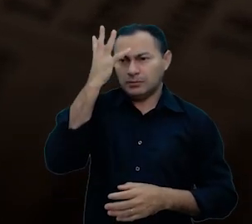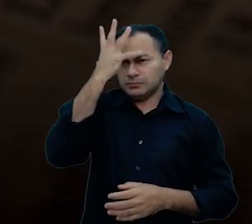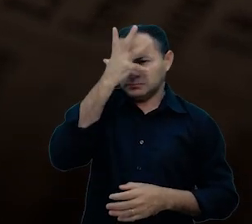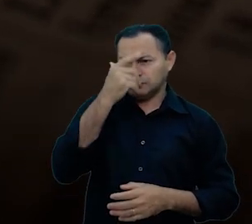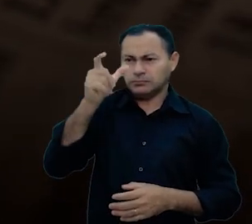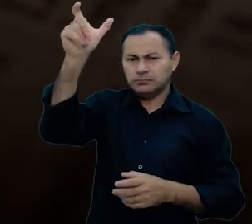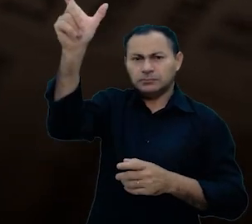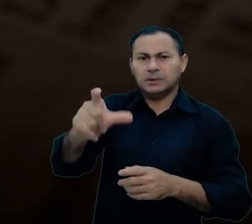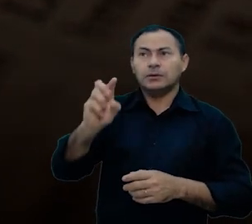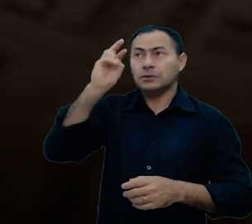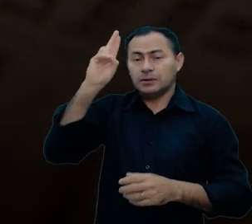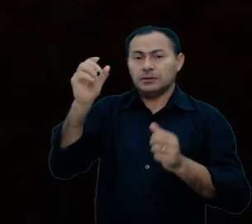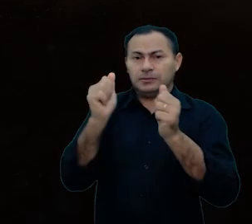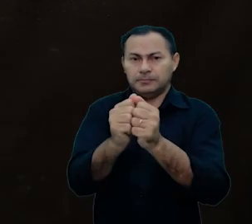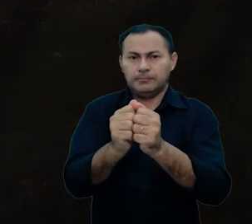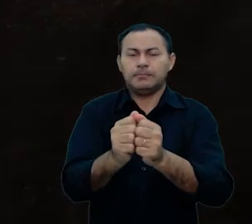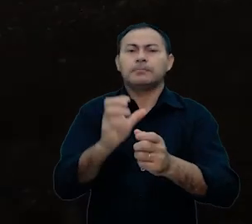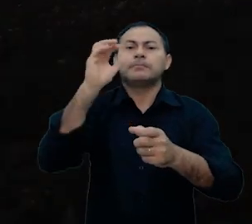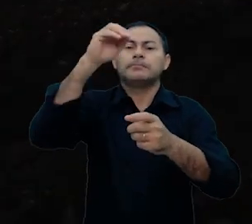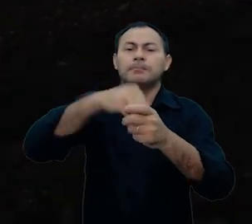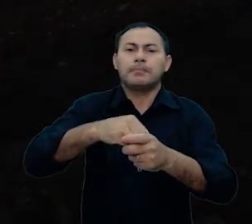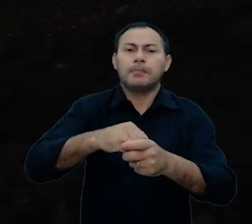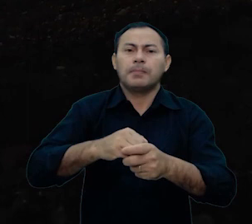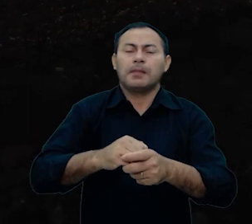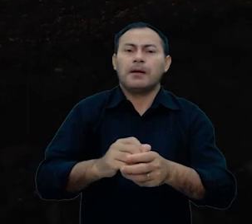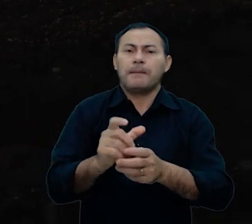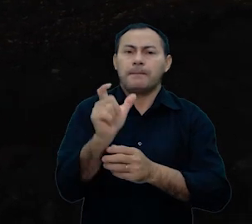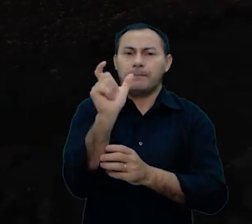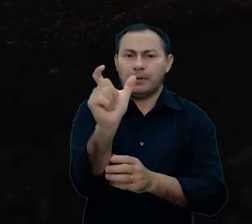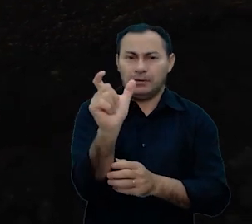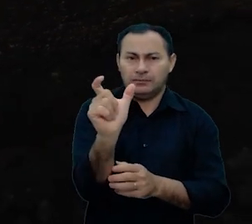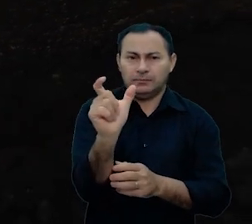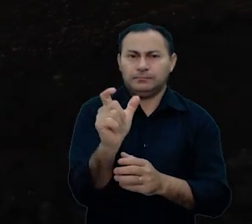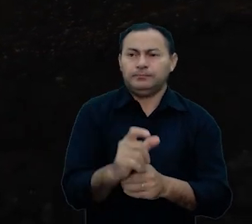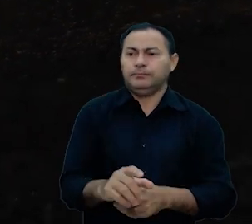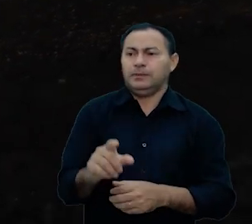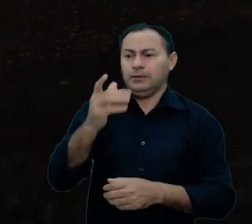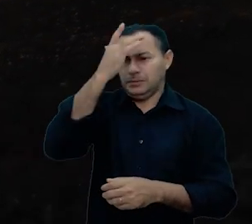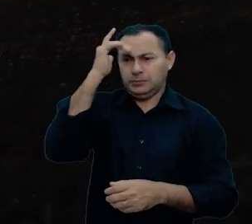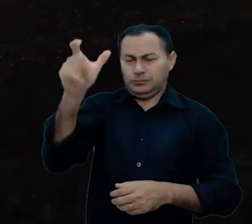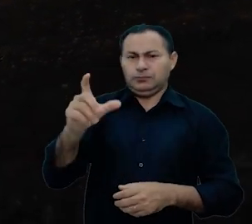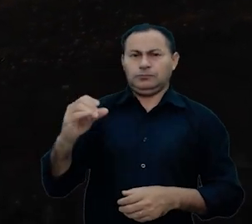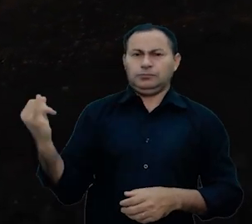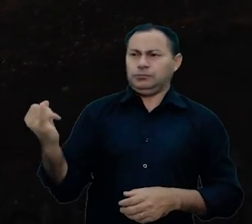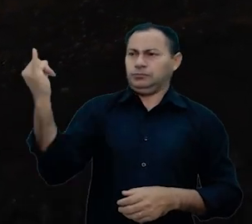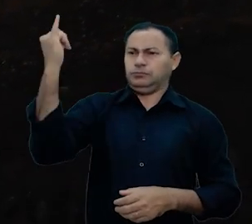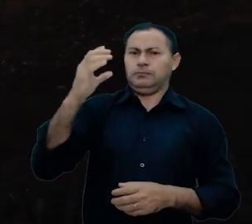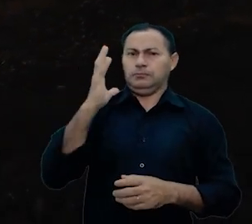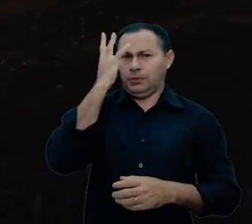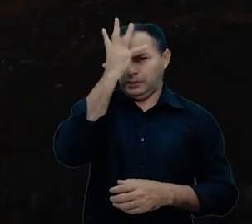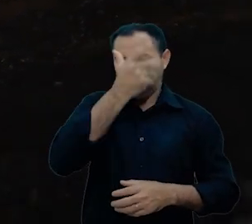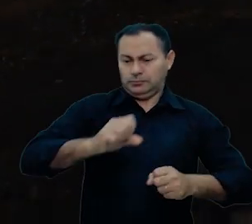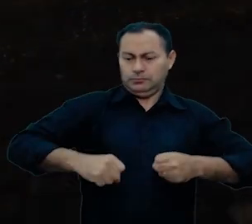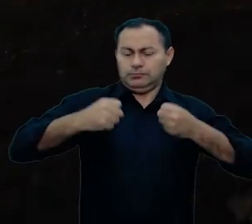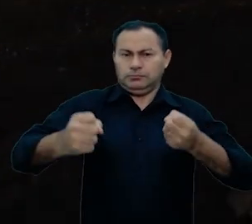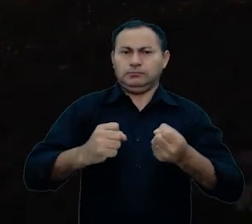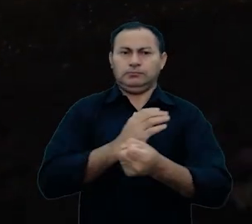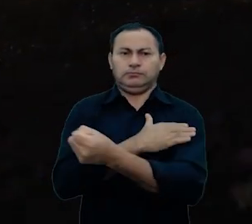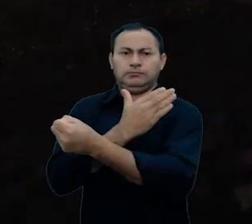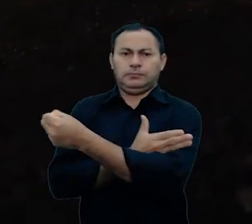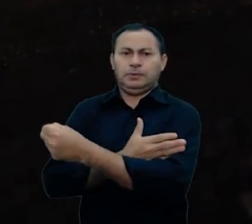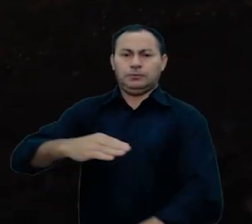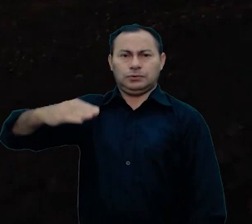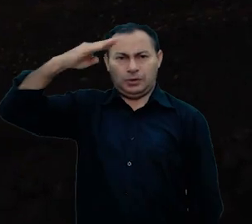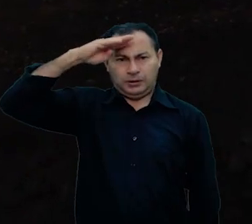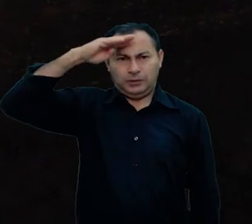e o Senhor é com ele. Podemos colocar com as seguintes palavras: ele é um talentoso arpista, bonito, forte e corajoso, um